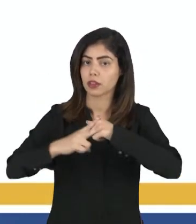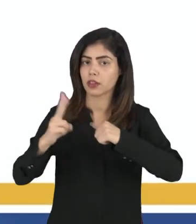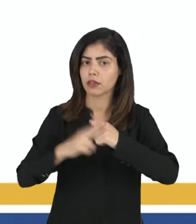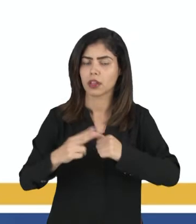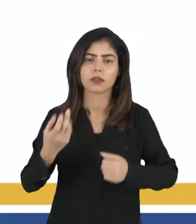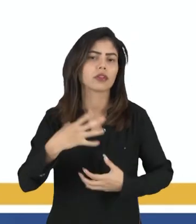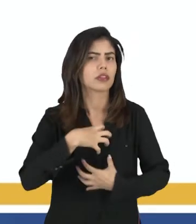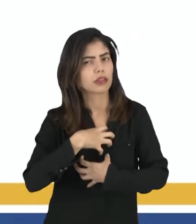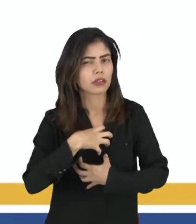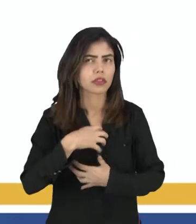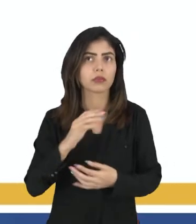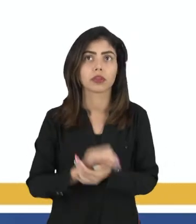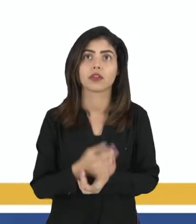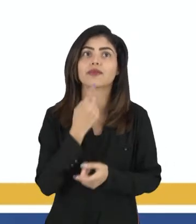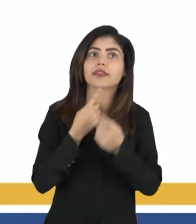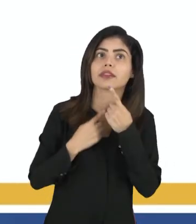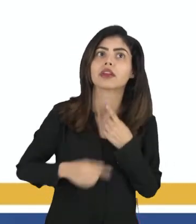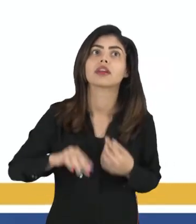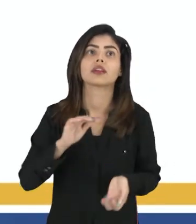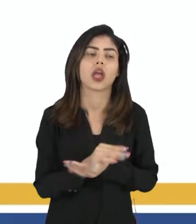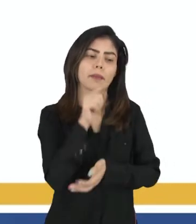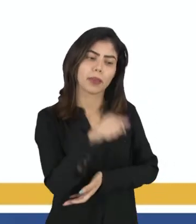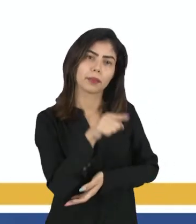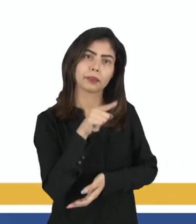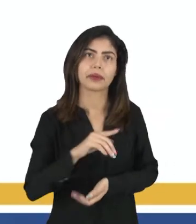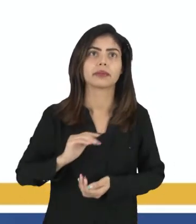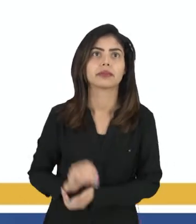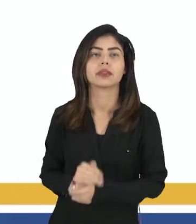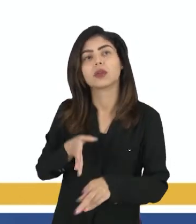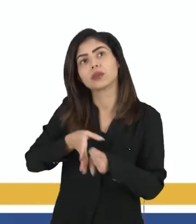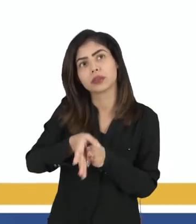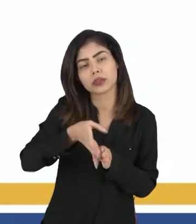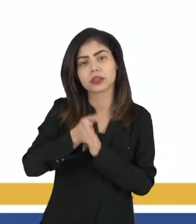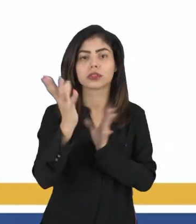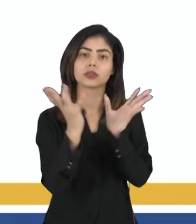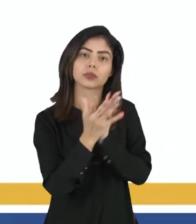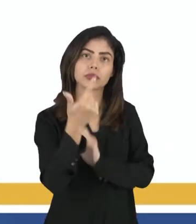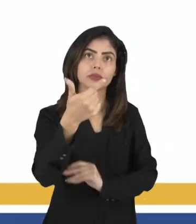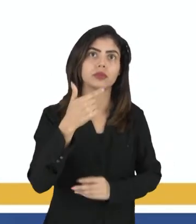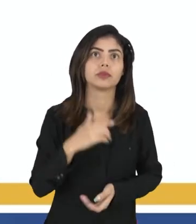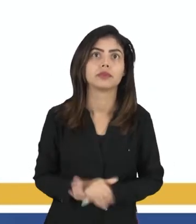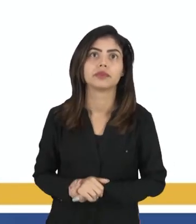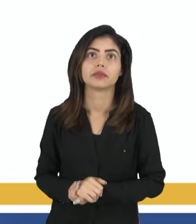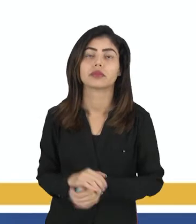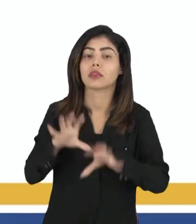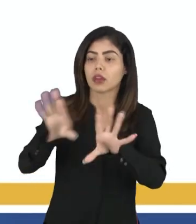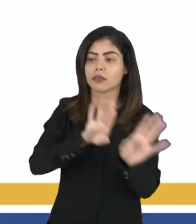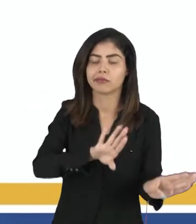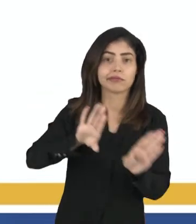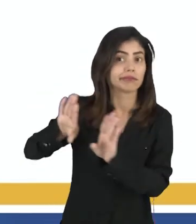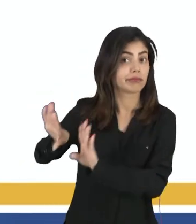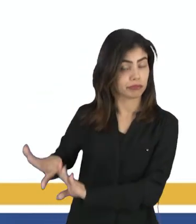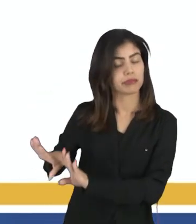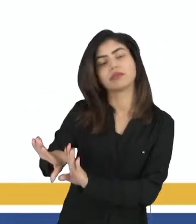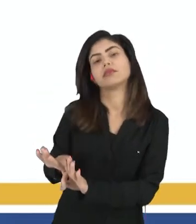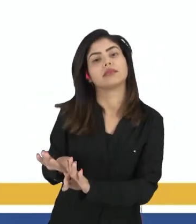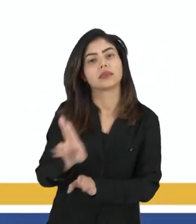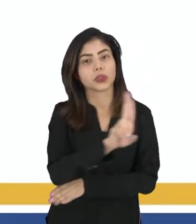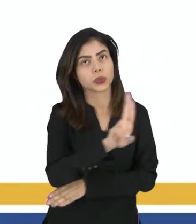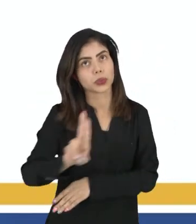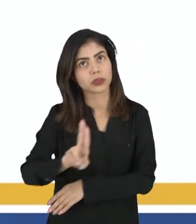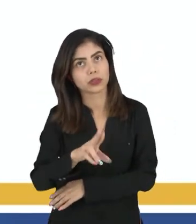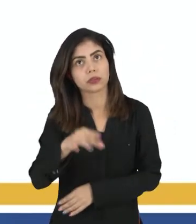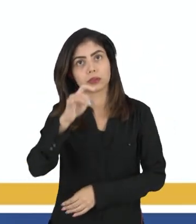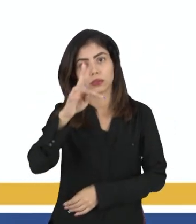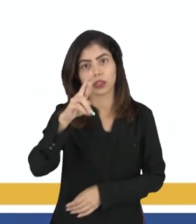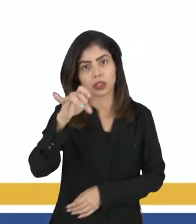de sentimento, vontade, mandado, conselho do grupo 2, deixando de lado, né, as